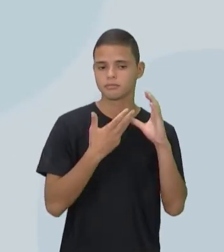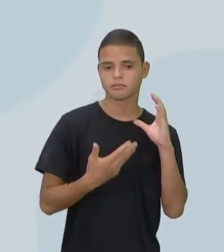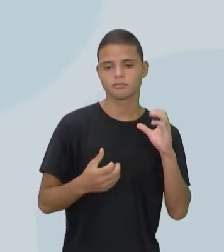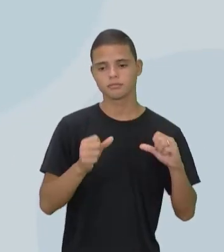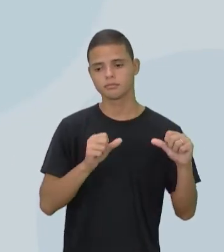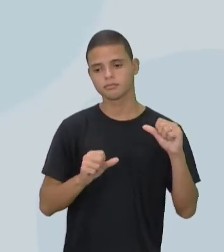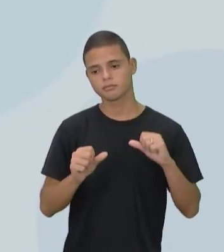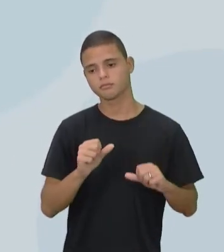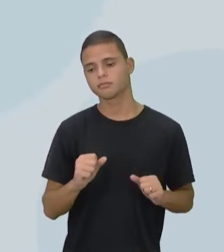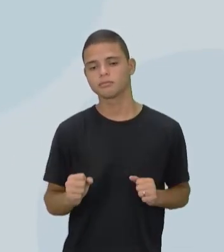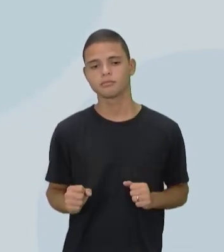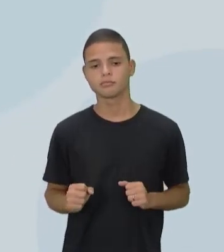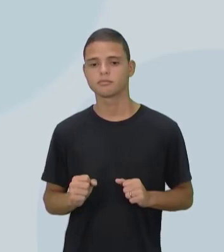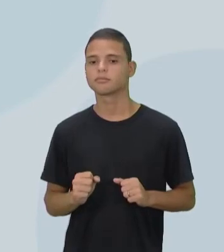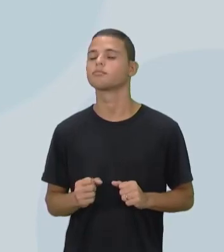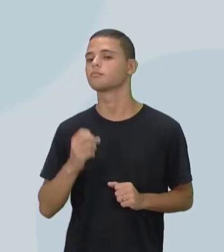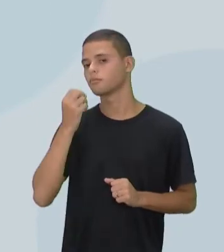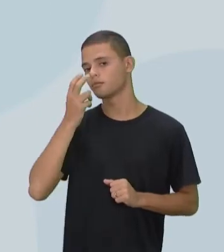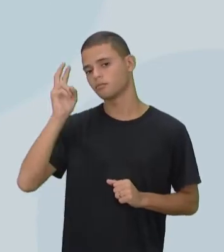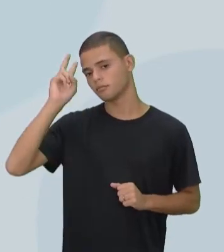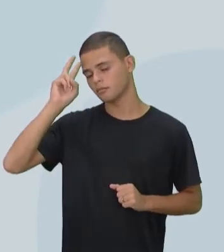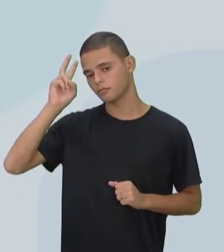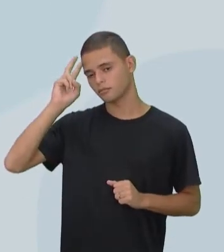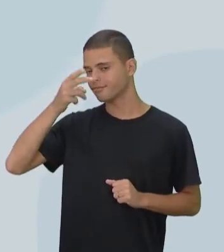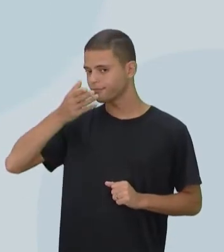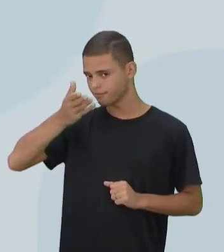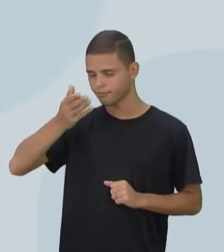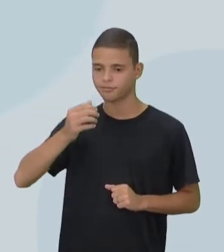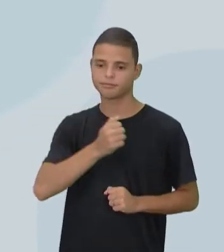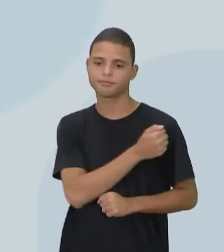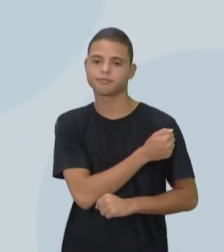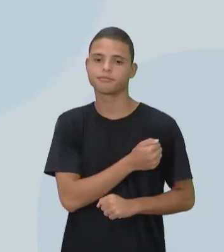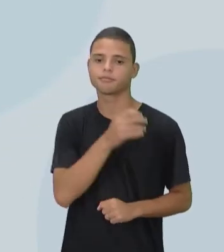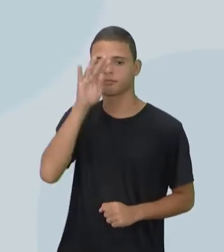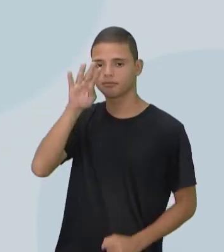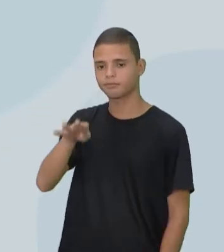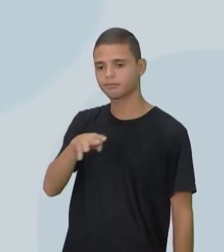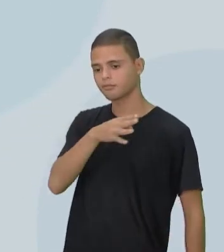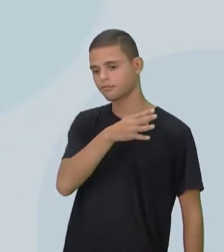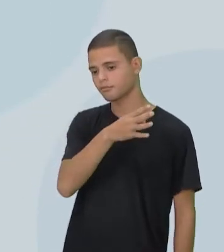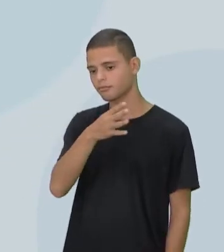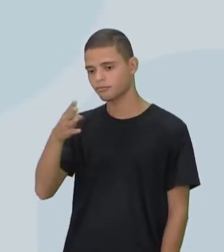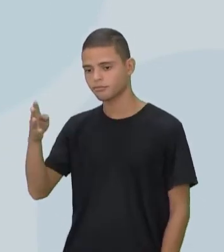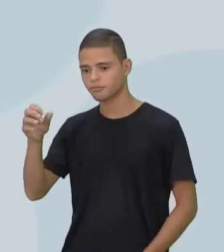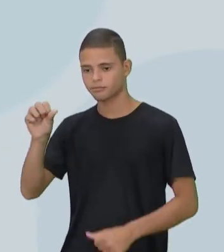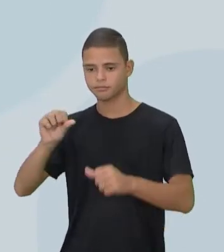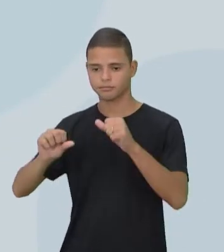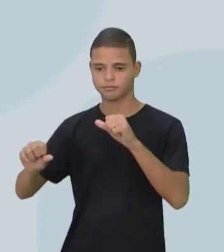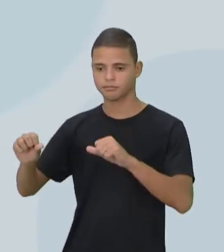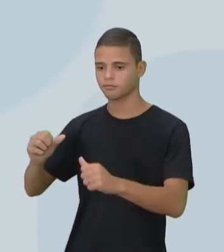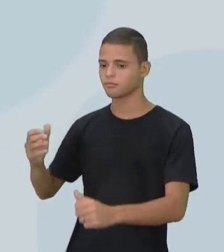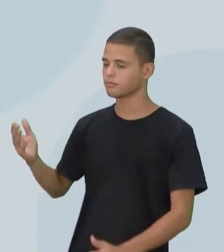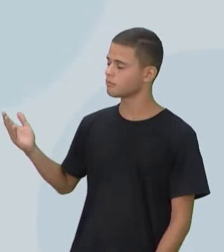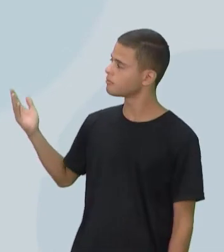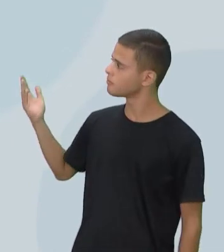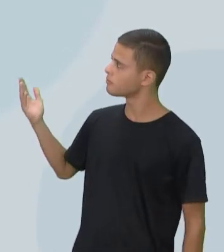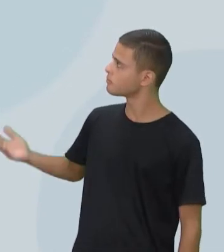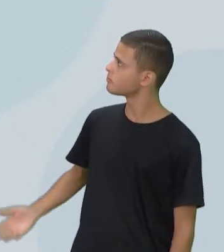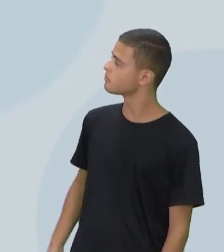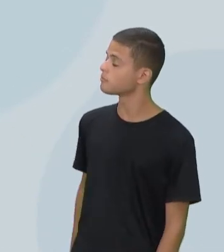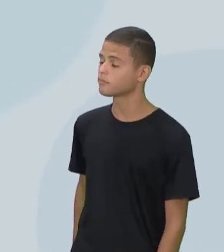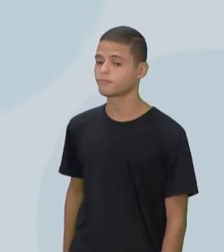e tal, vale relembrar você, estudante, que a tabela periódica, ela contém ali na